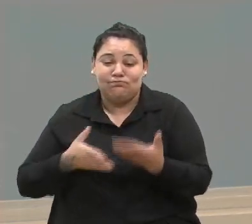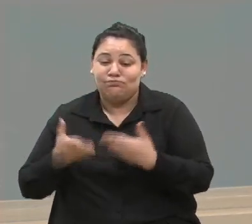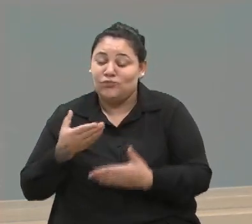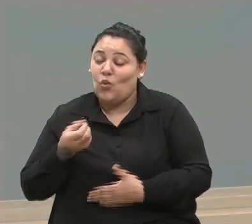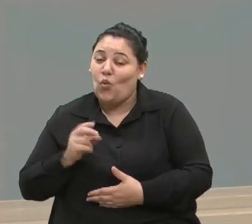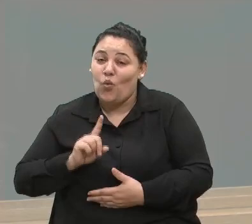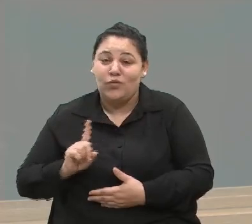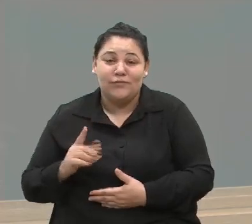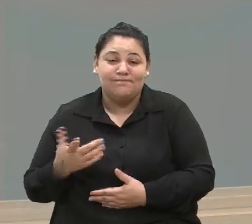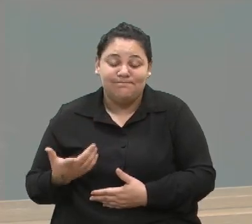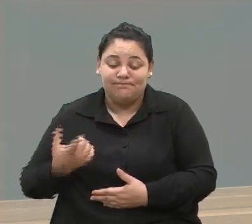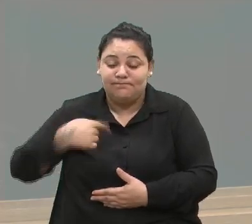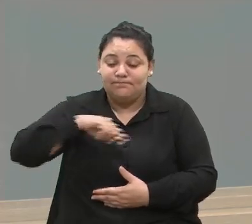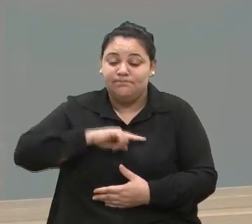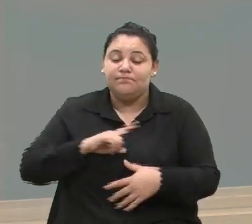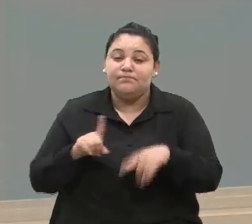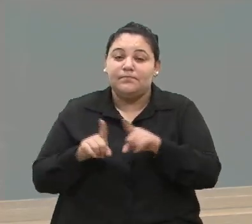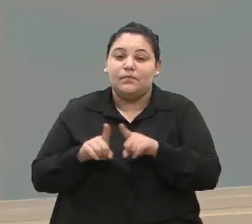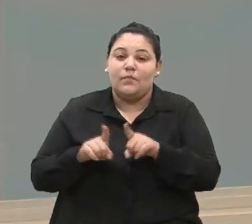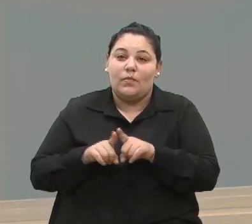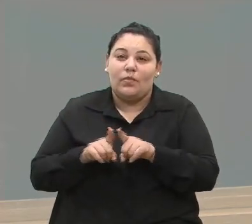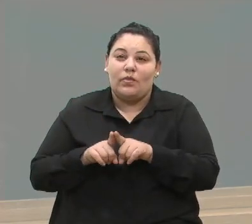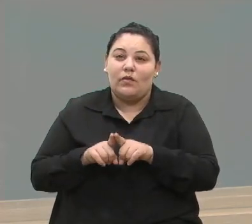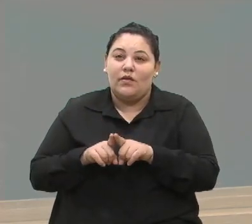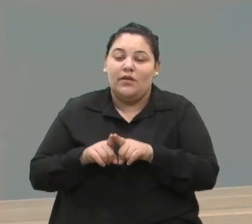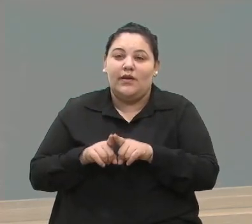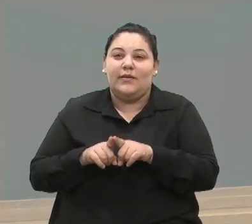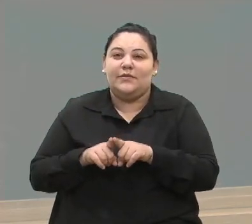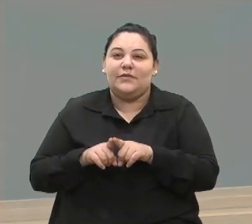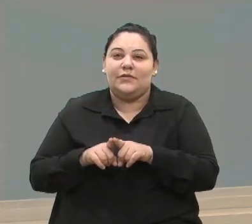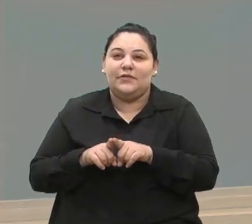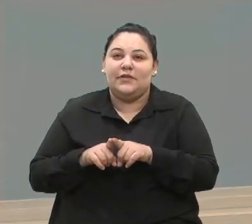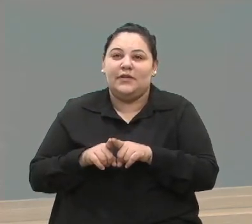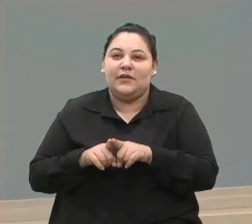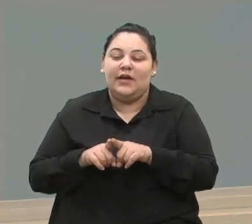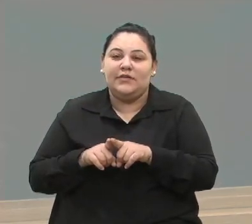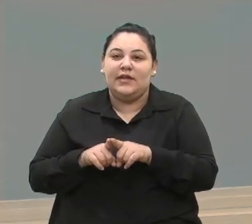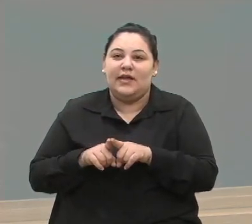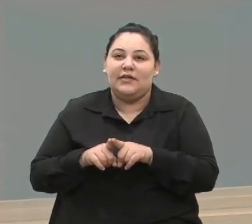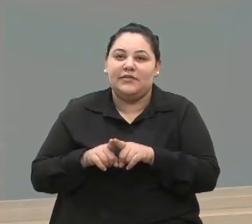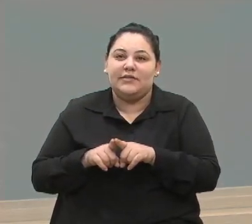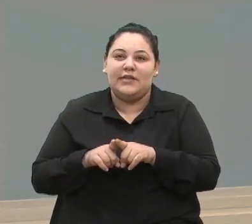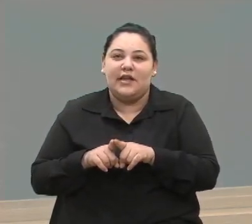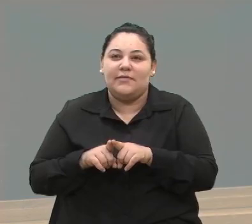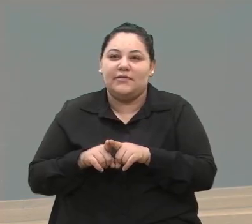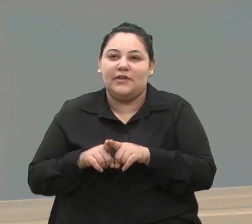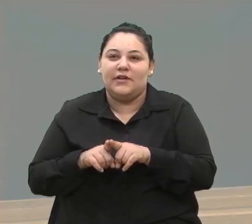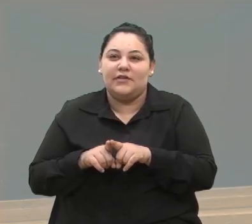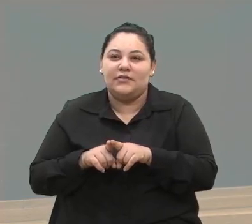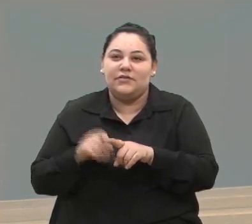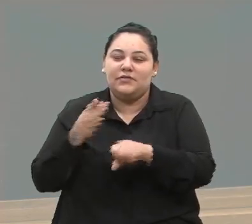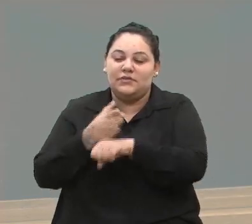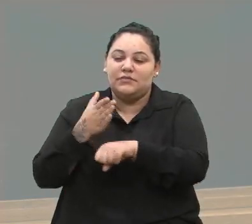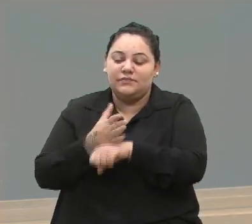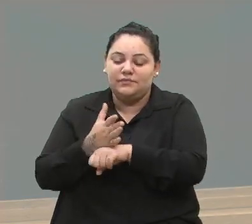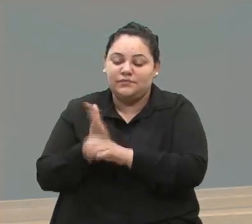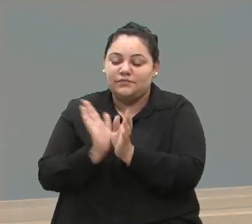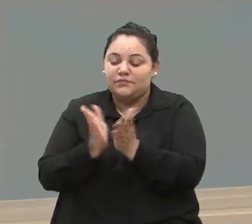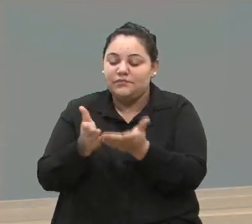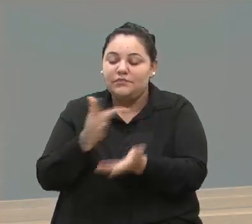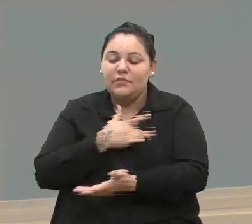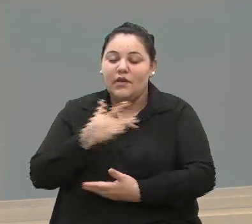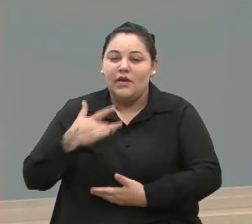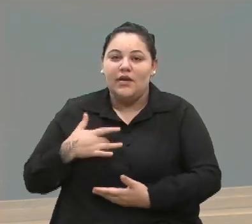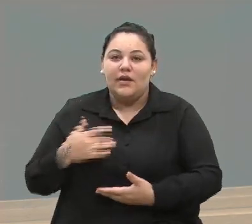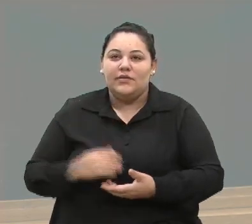Eu também participei muito da CPI da saúde, e naquele momento nós ficamos